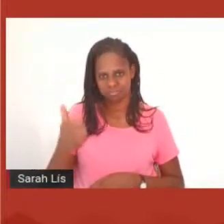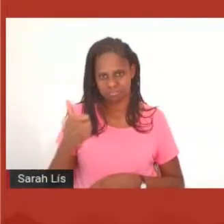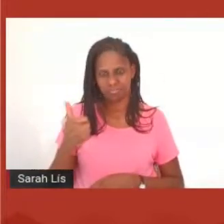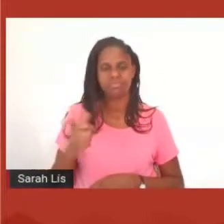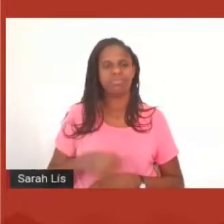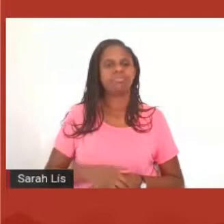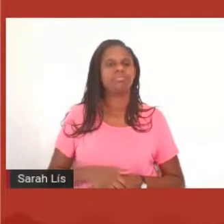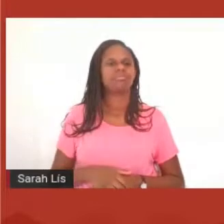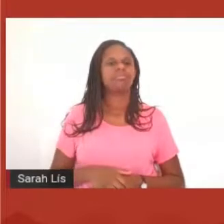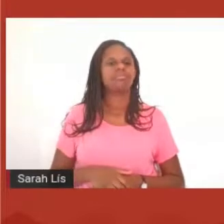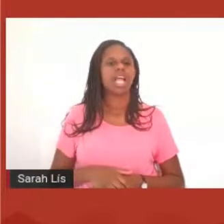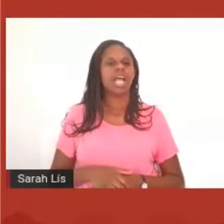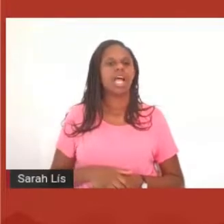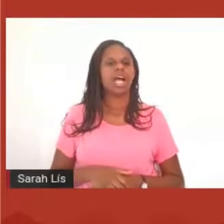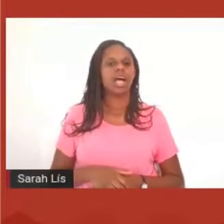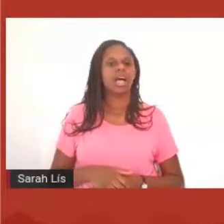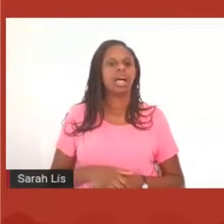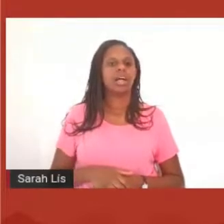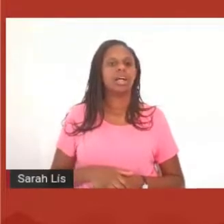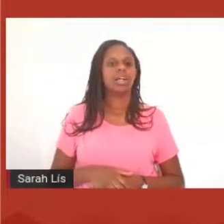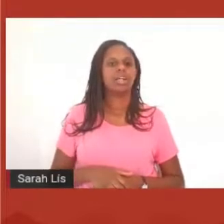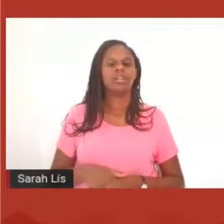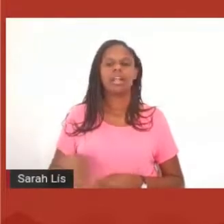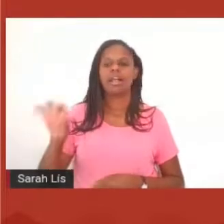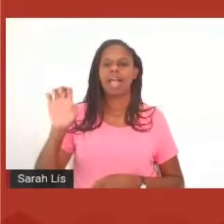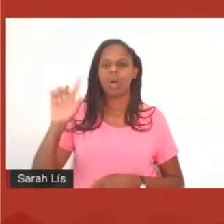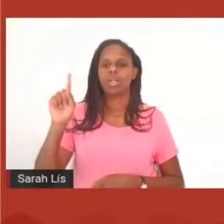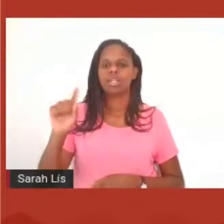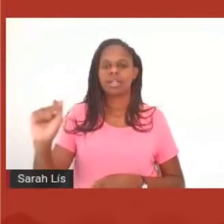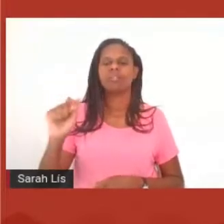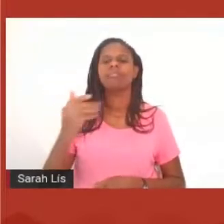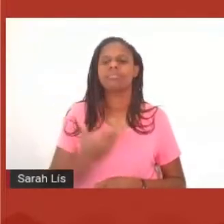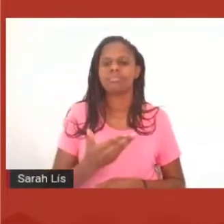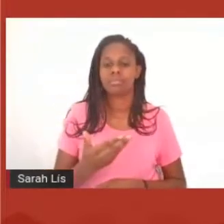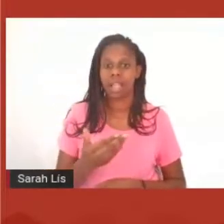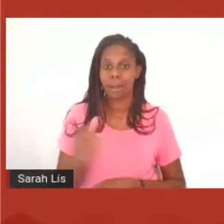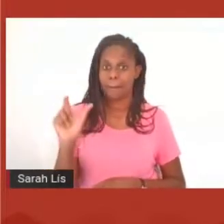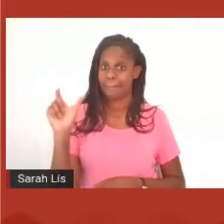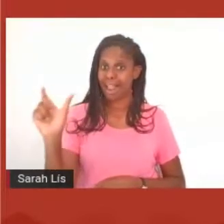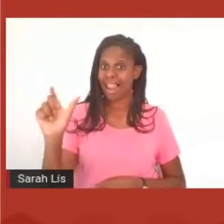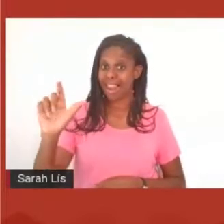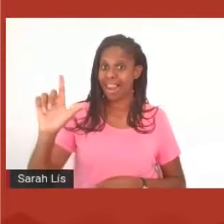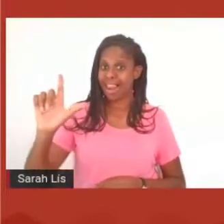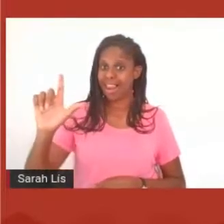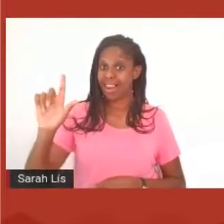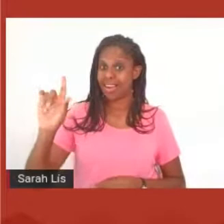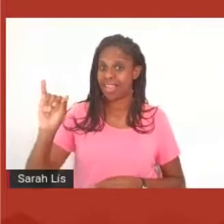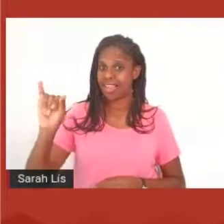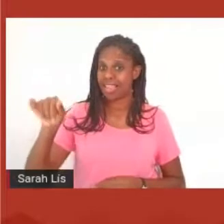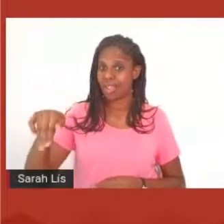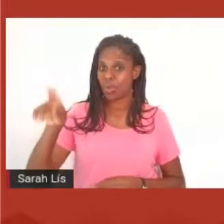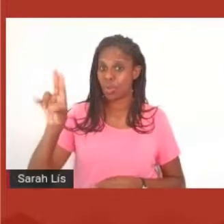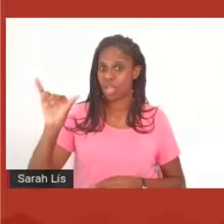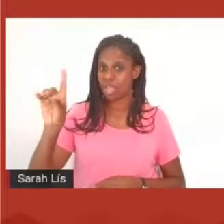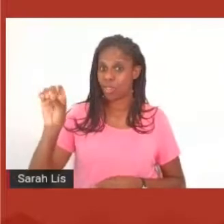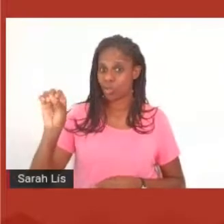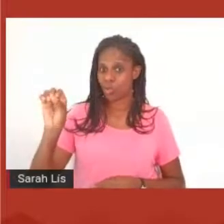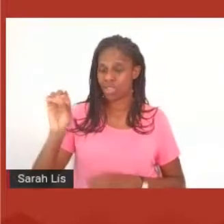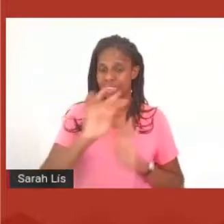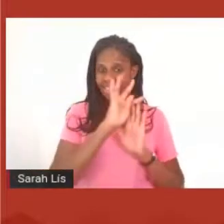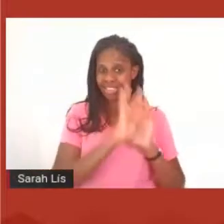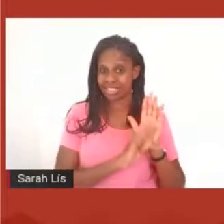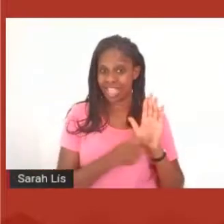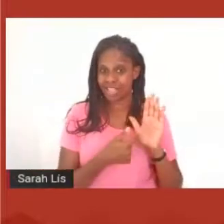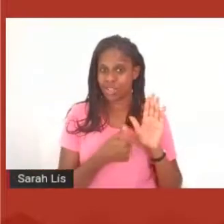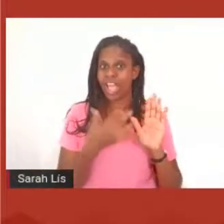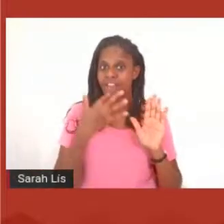Eu queria chamar a atenção da palavra líquido, assim, que no texto a Bárbara está colocando uma afirmação, que